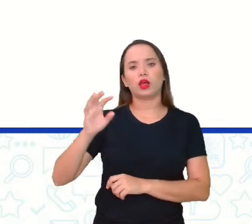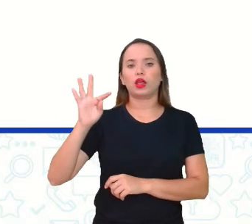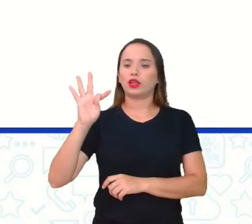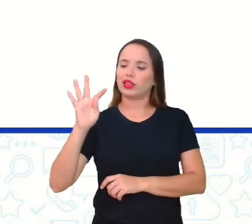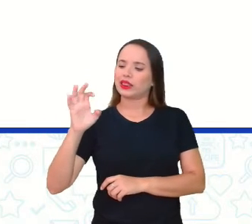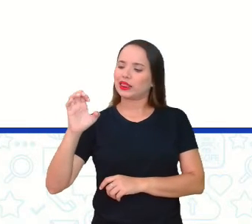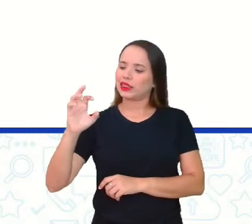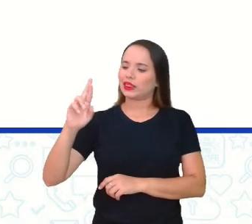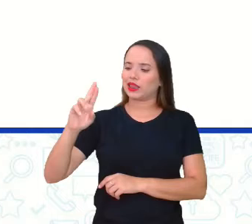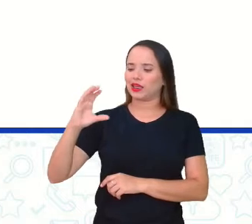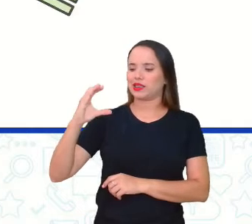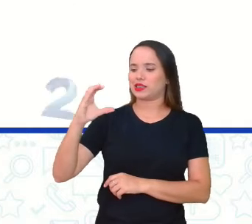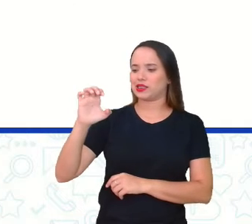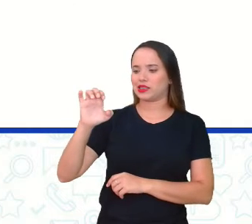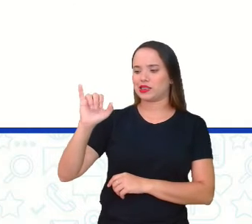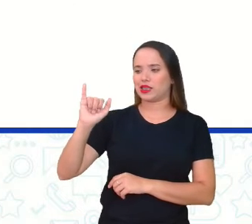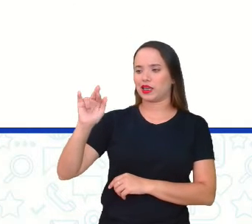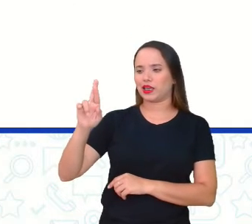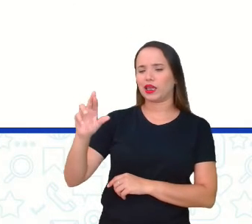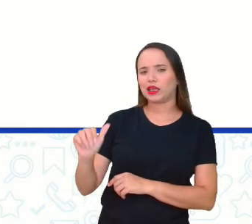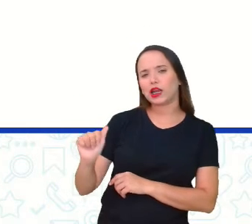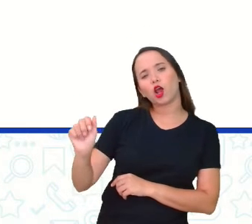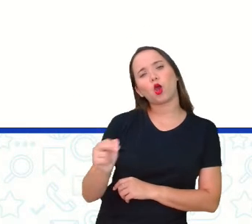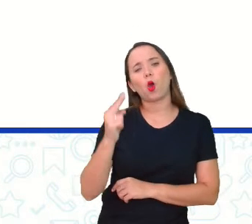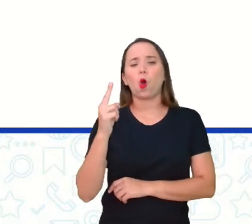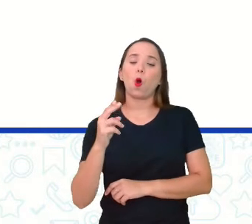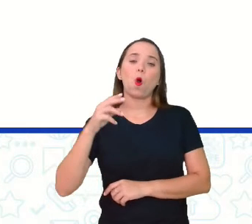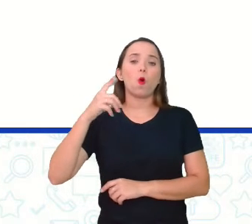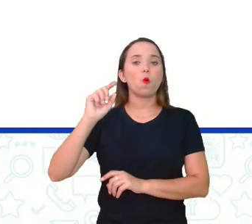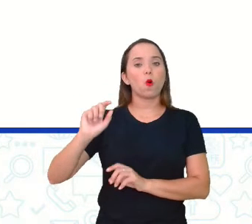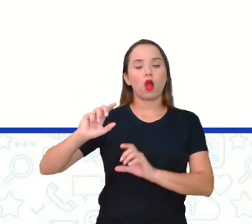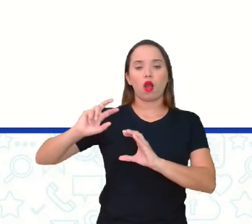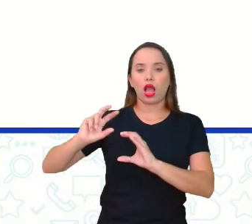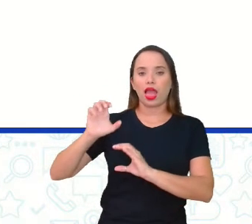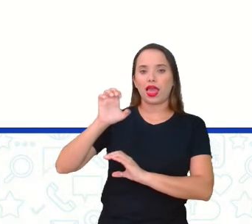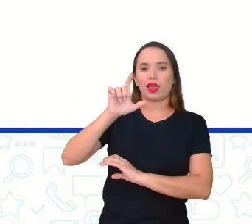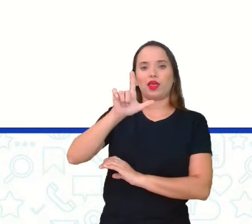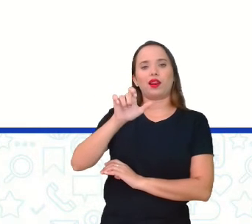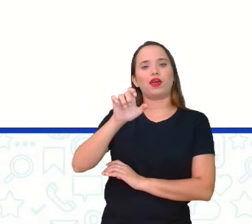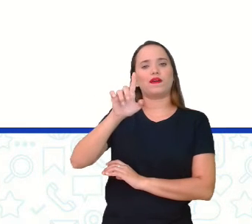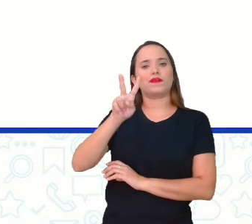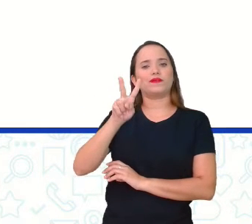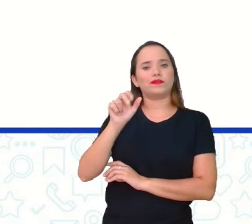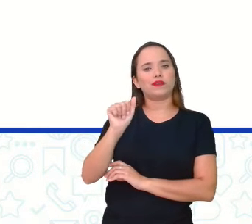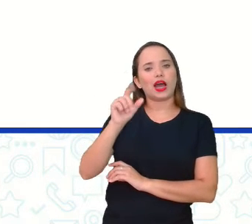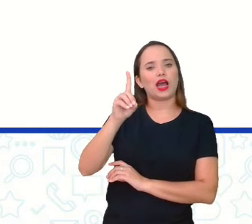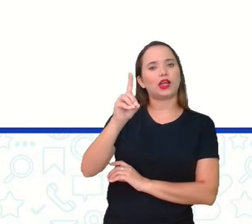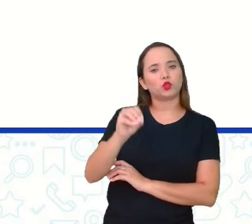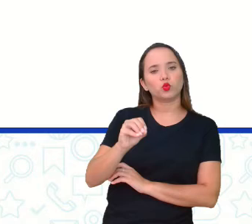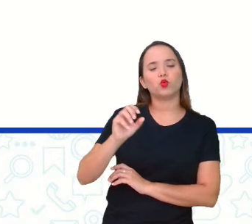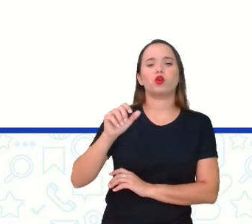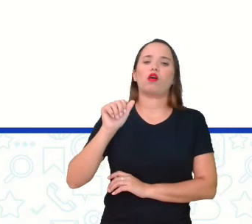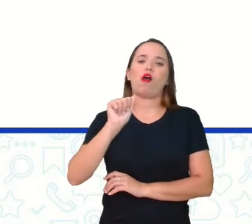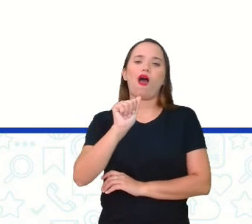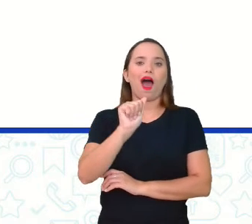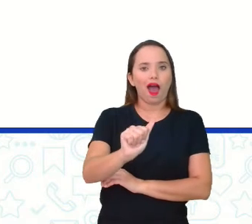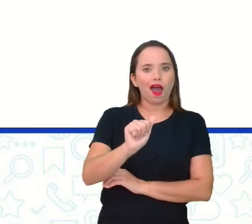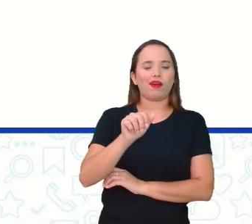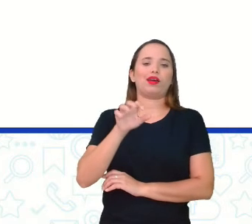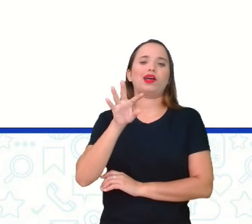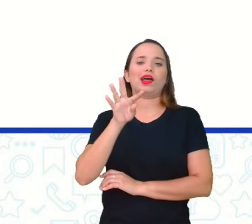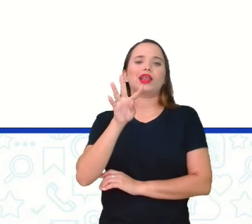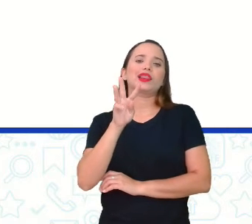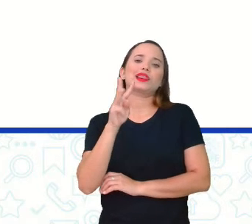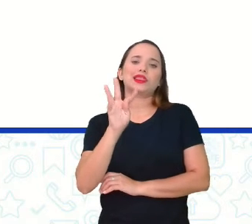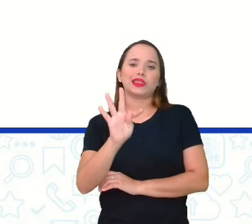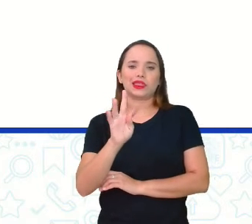tem grandes problemas você trocar o elevado à segunda ou elevado a 2, elevado à terceira